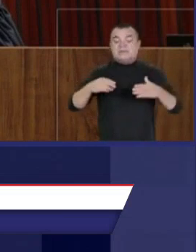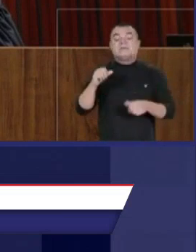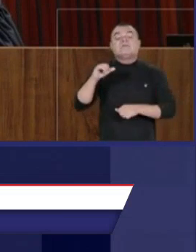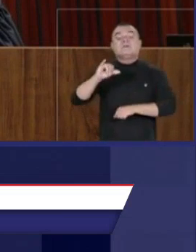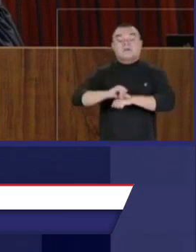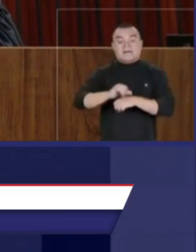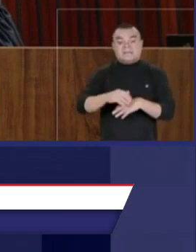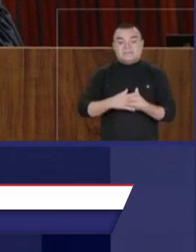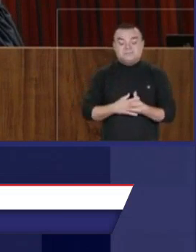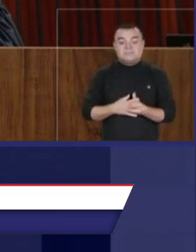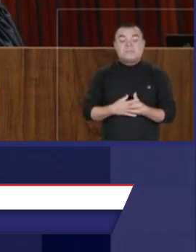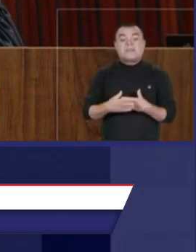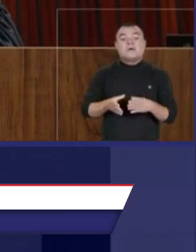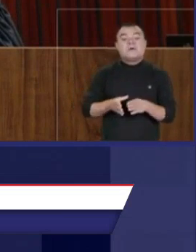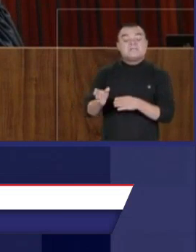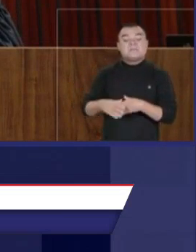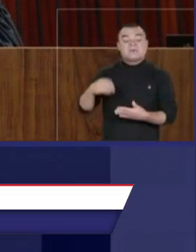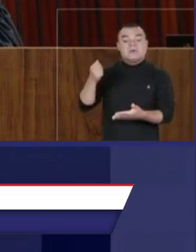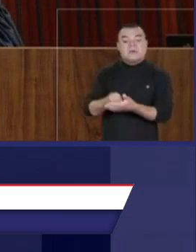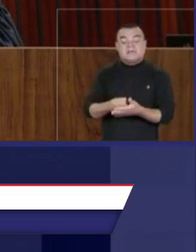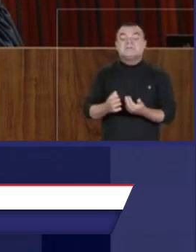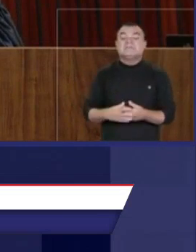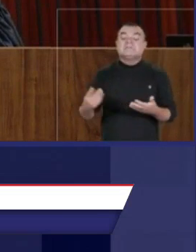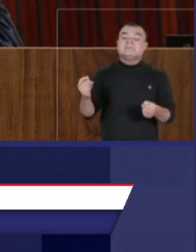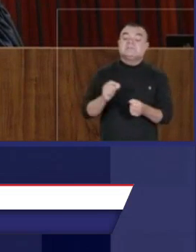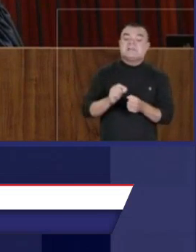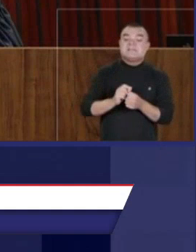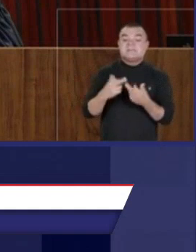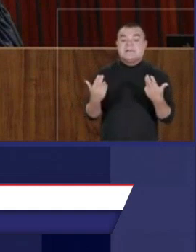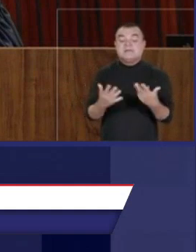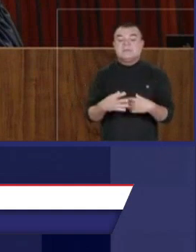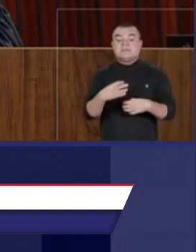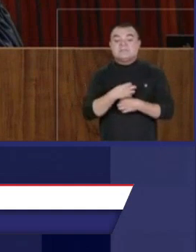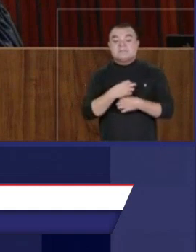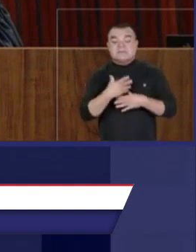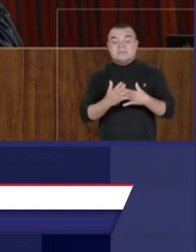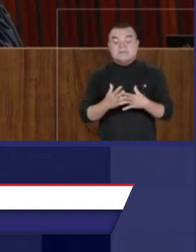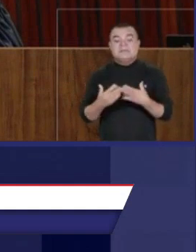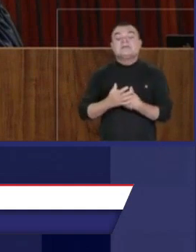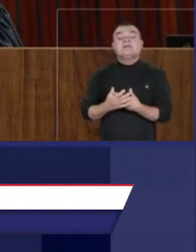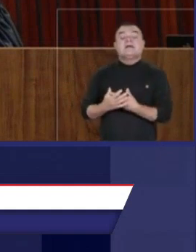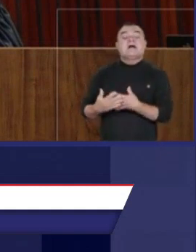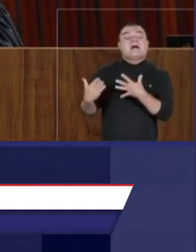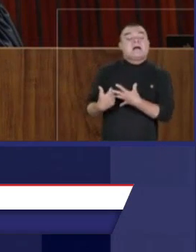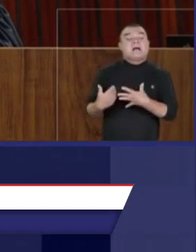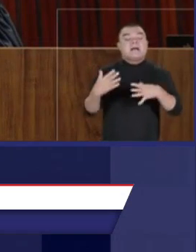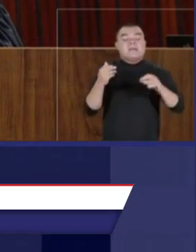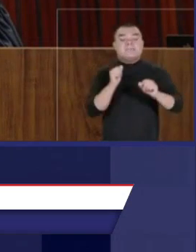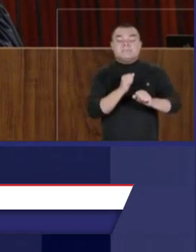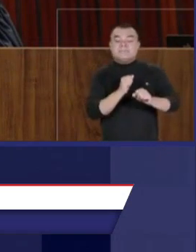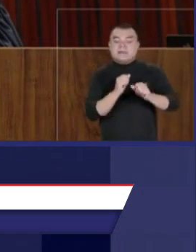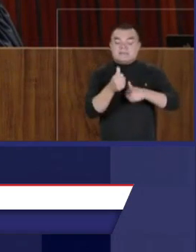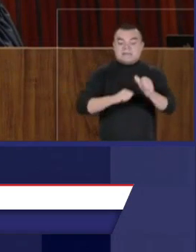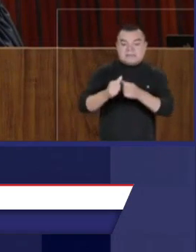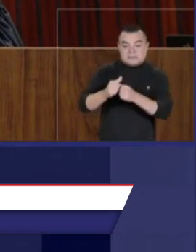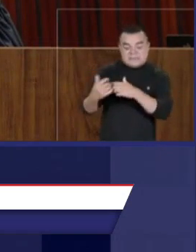pedir vista. Se ele pedir vista, esse julgamento está automaticamente adiado pelo período de 30 dias. Então, agora, a gente está na fase